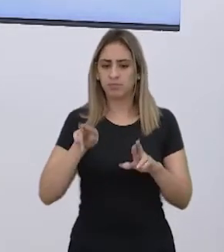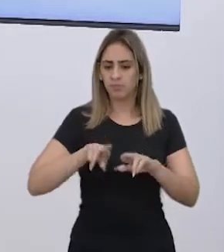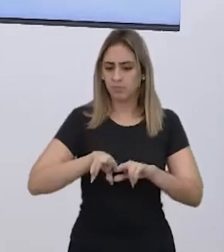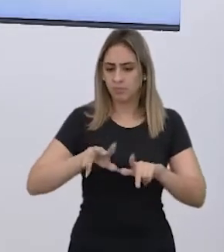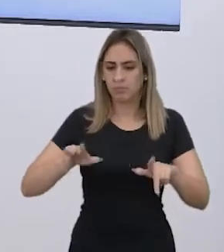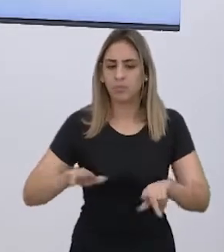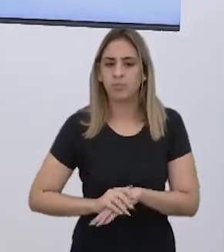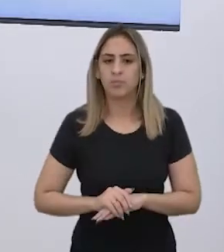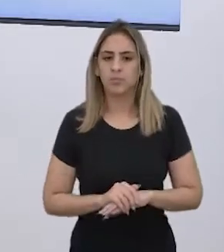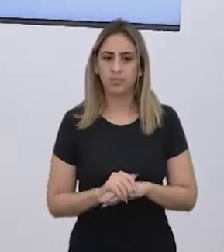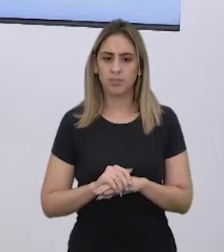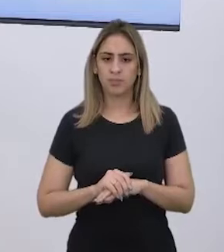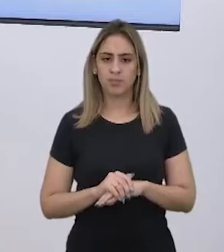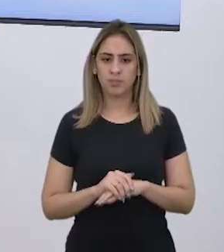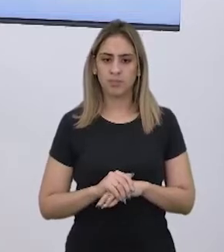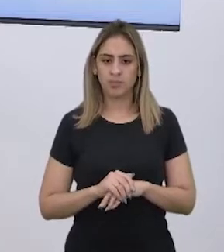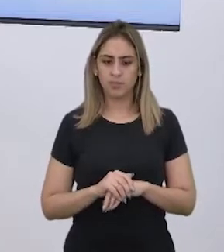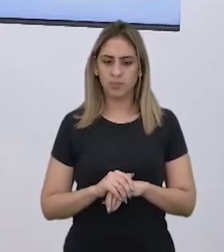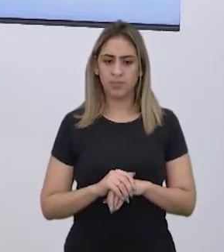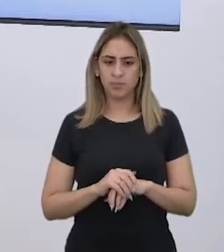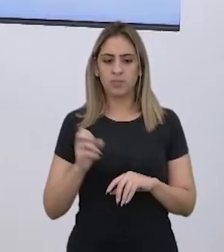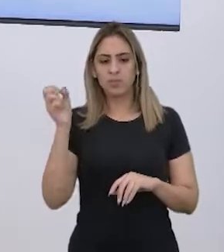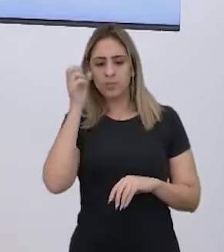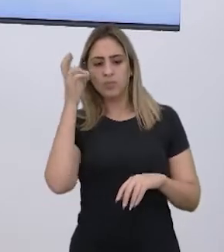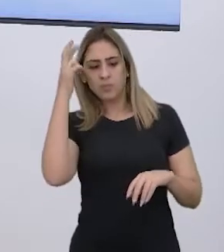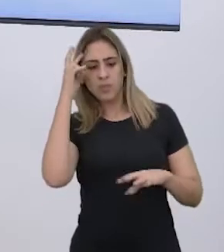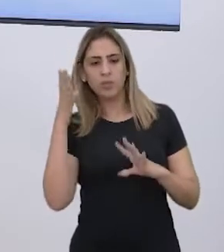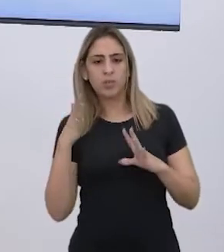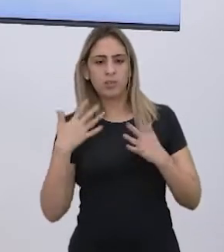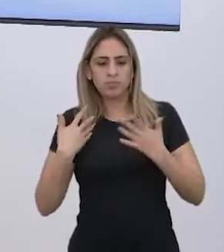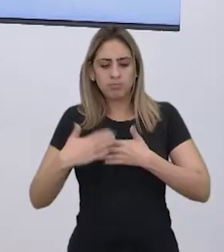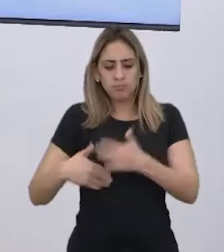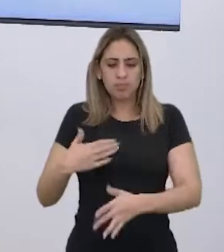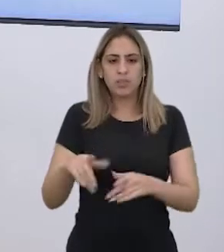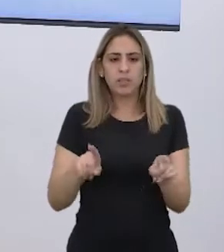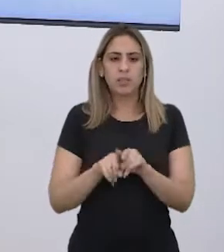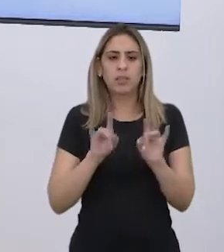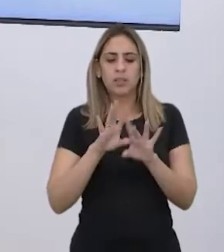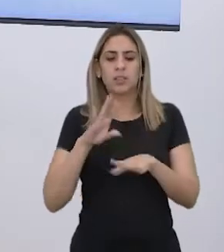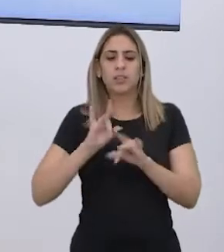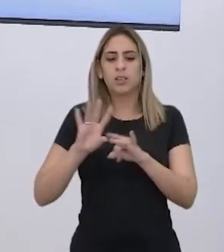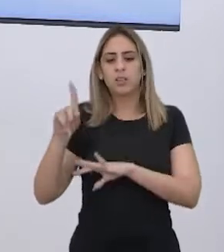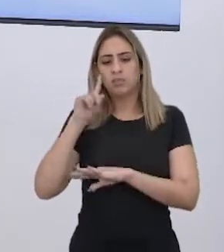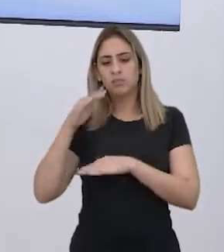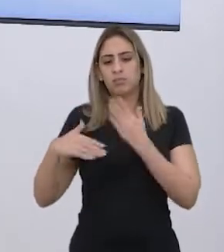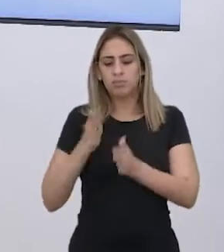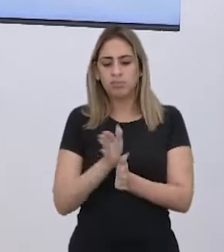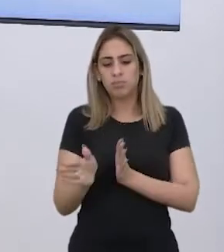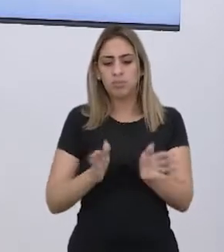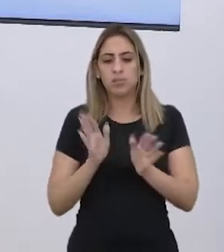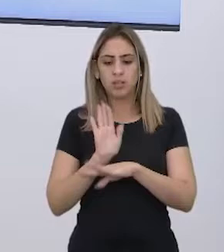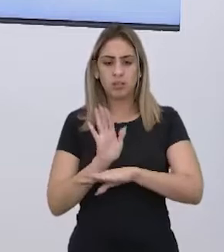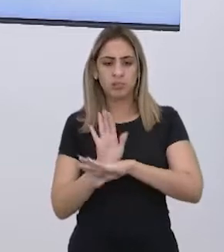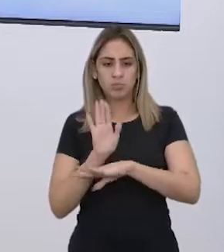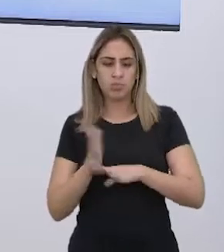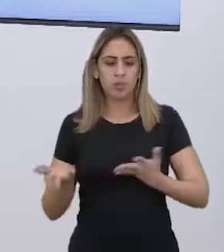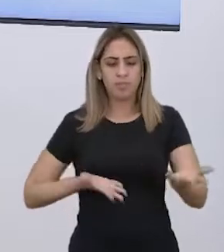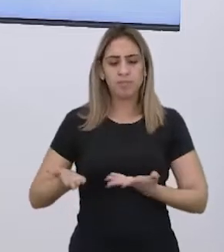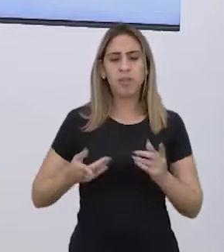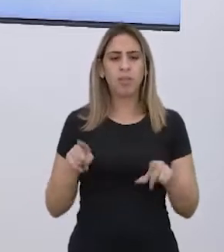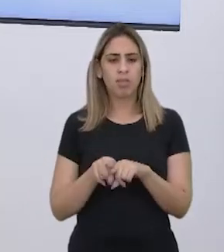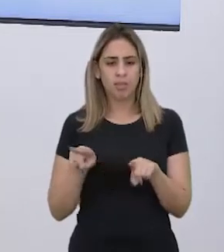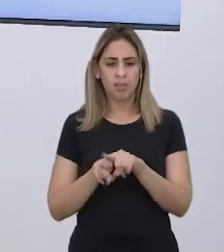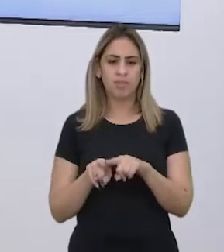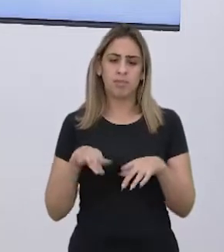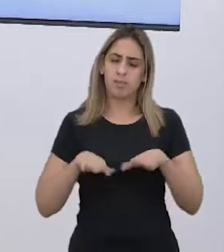tanto o processo que a gente falou da cultura de massa, que acabam gerando também essa individualização, mas